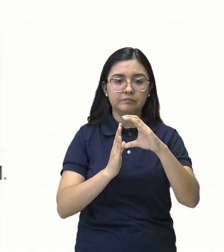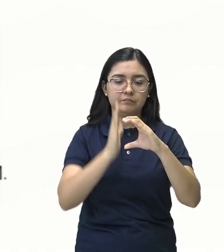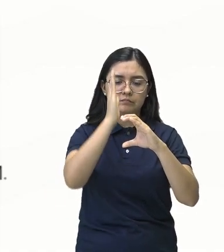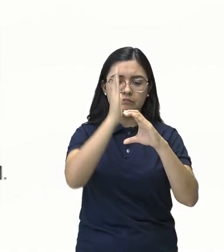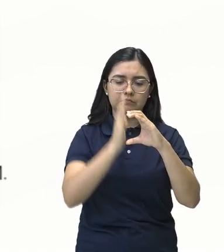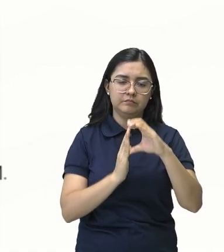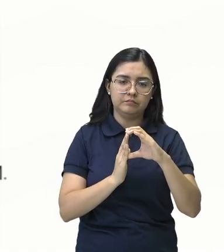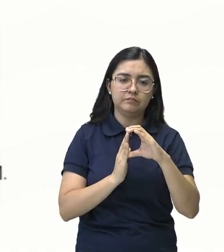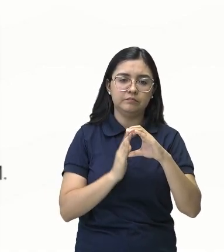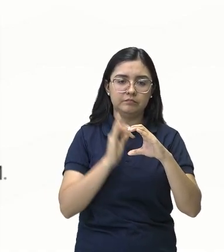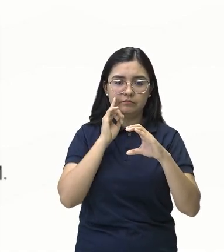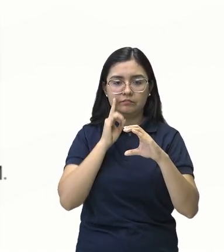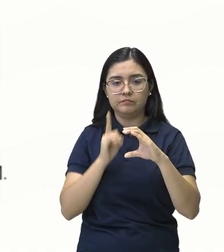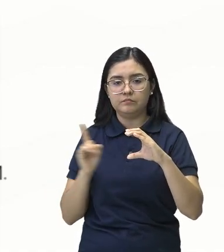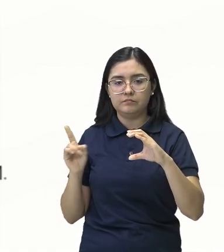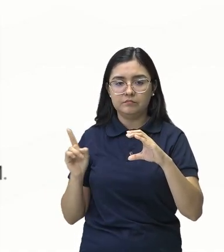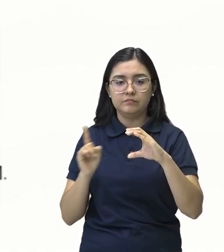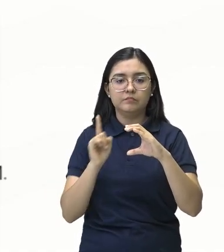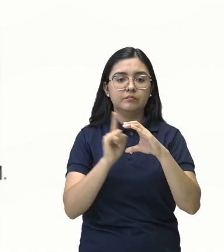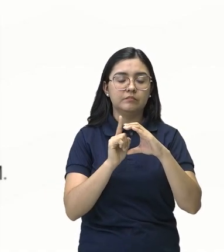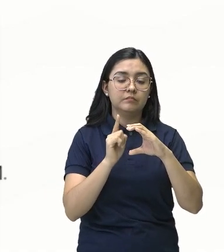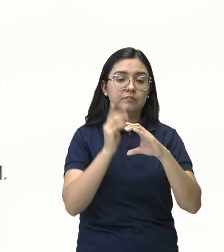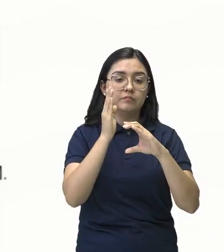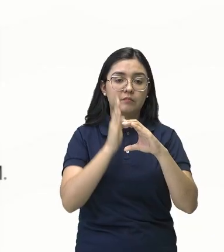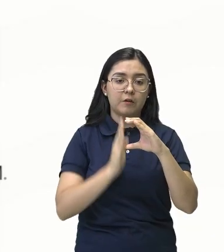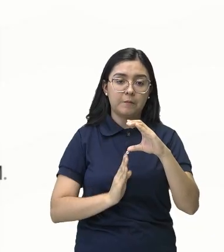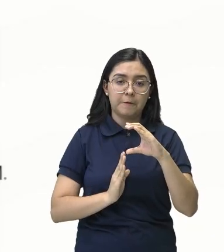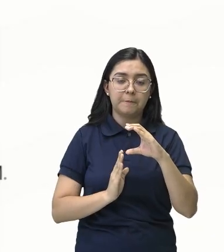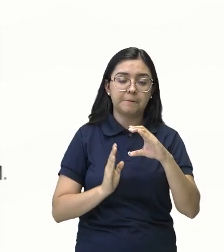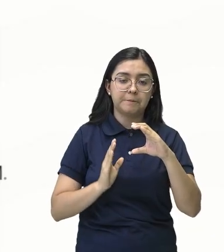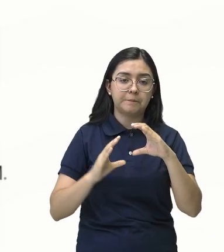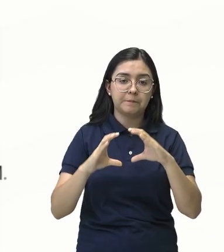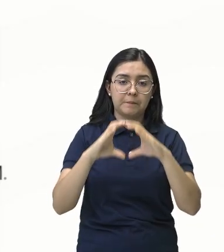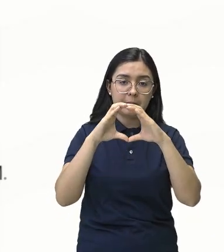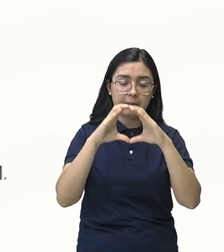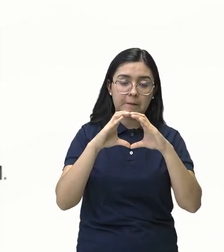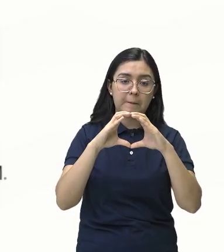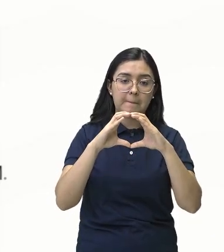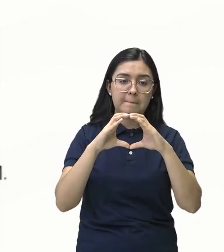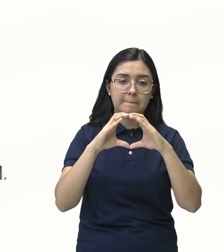tá? Aqui o nosso gráfico está partido exatamente ao meio. O